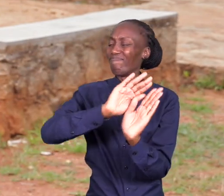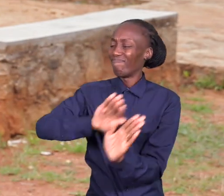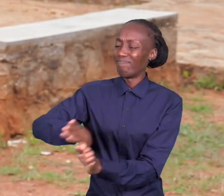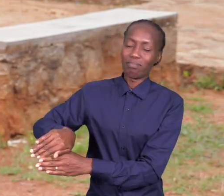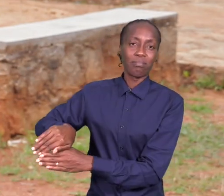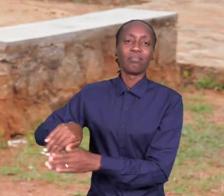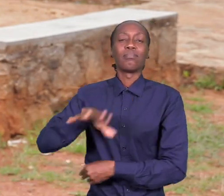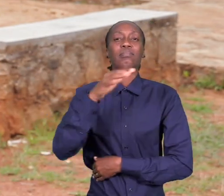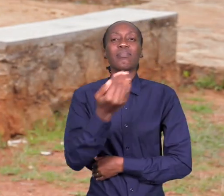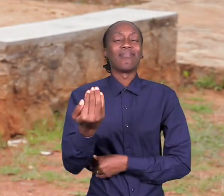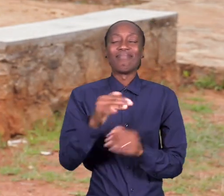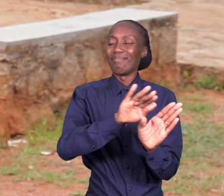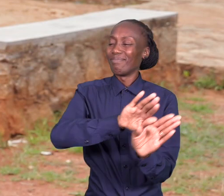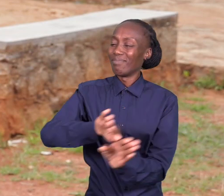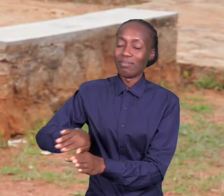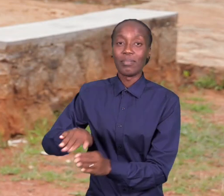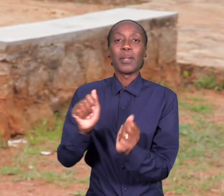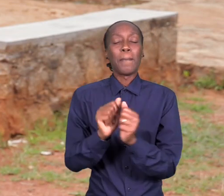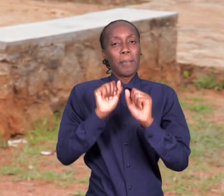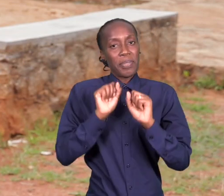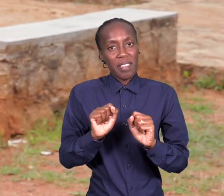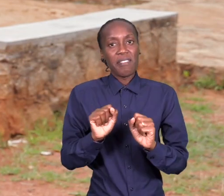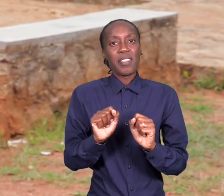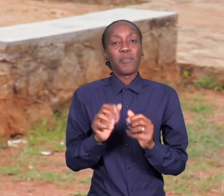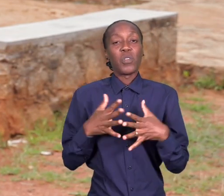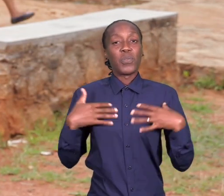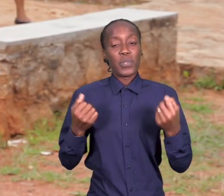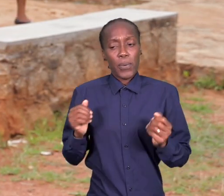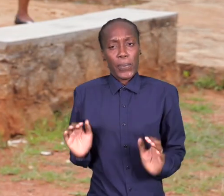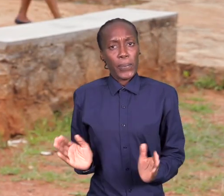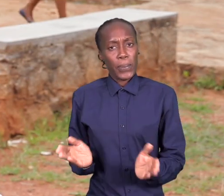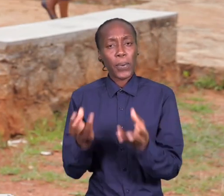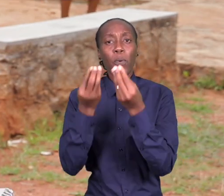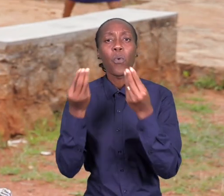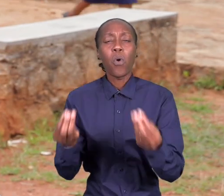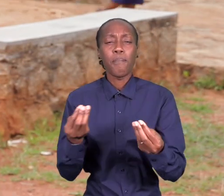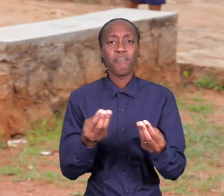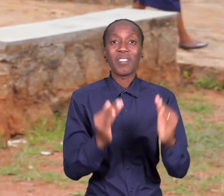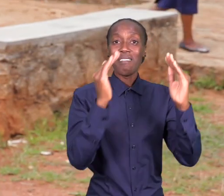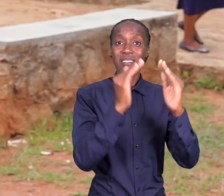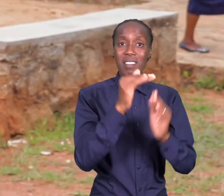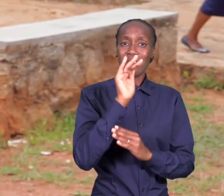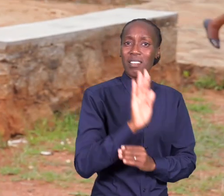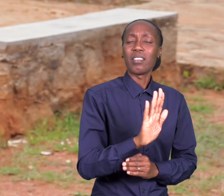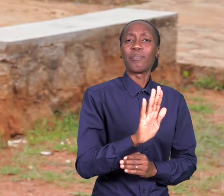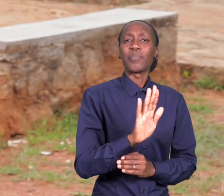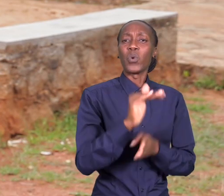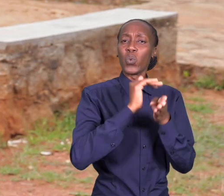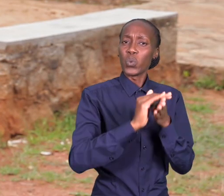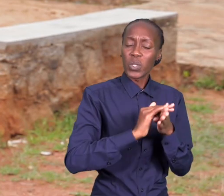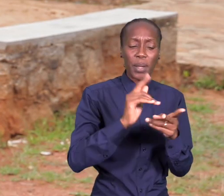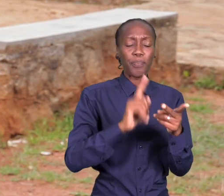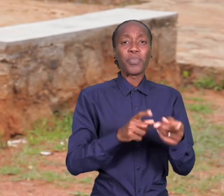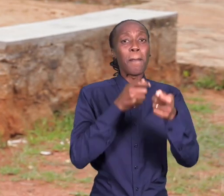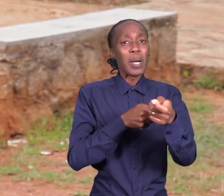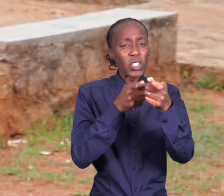para crianças, mas sim nós podemos promover a saúde das nossas crianças com aquilo que a gente tem dentro das nossas casas, dentro